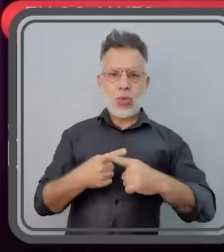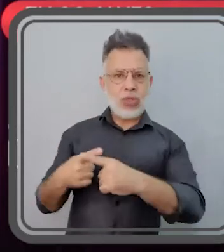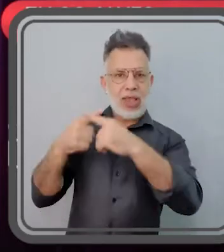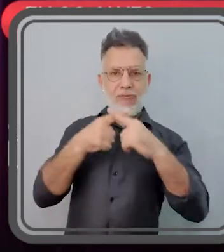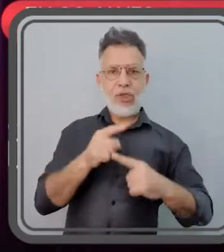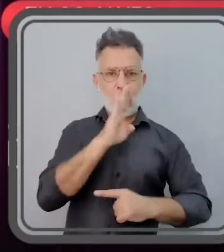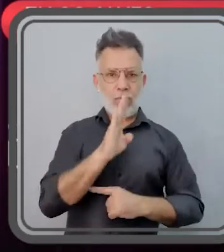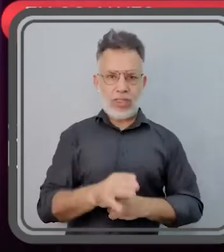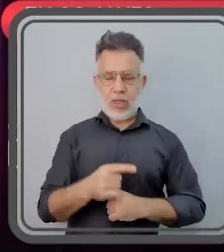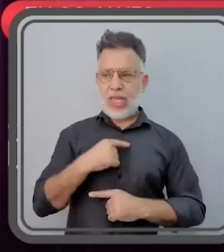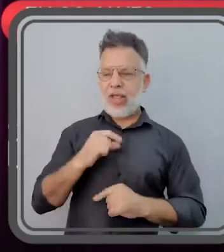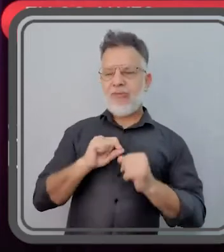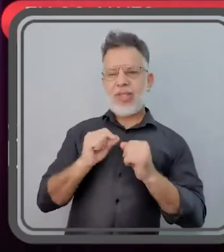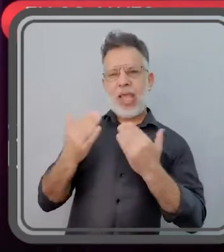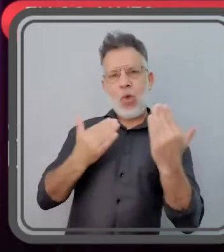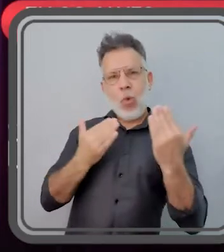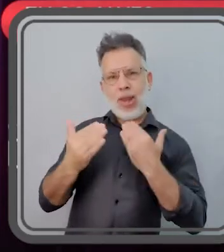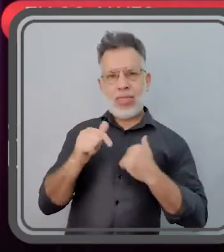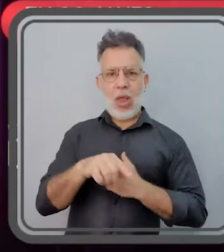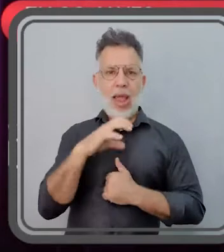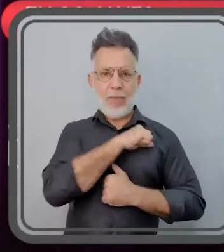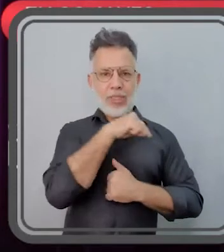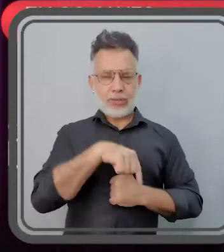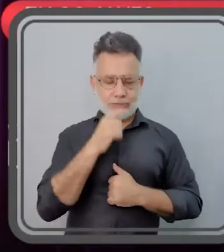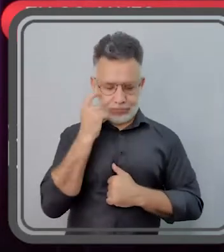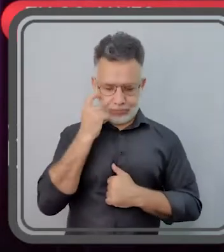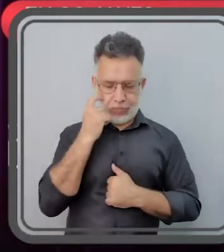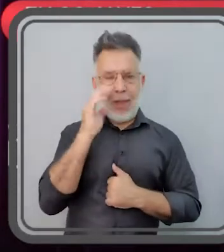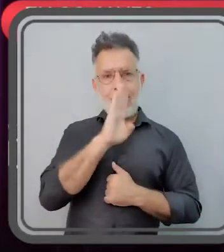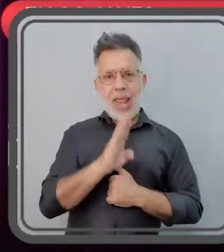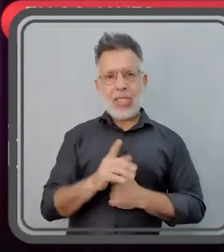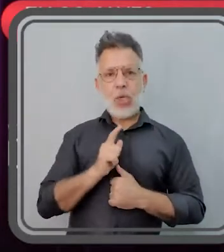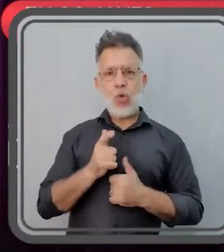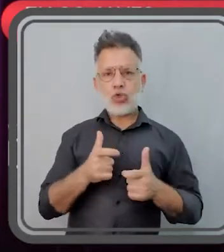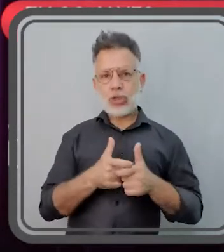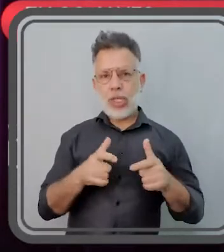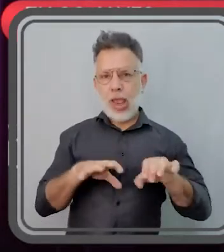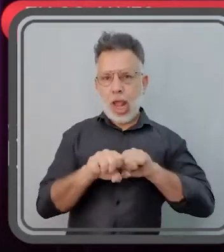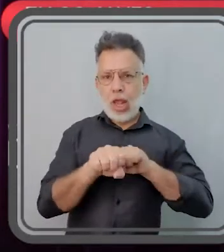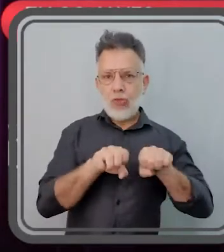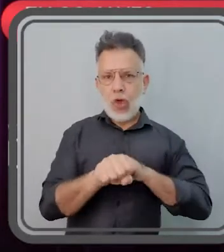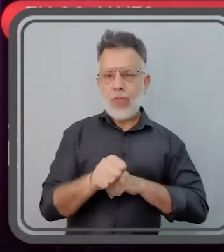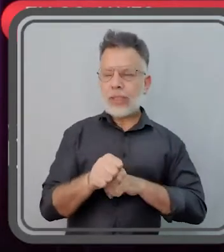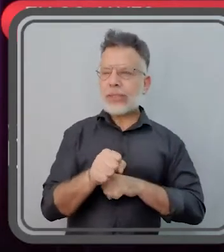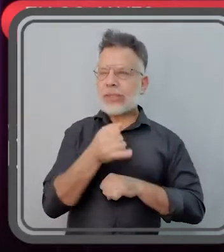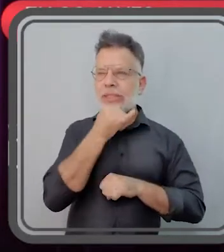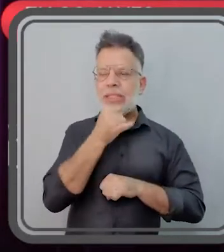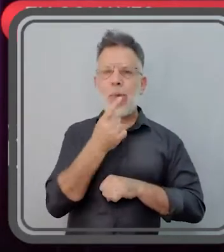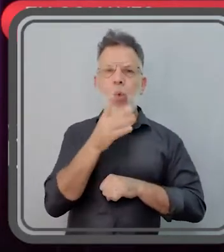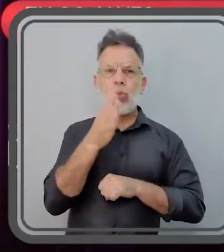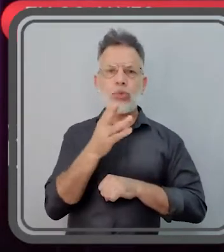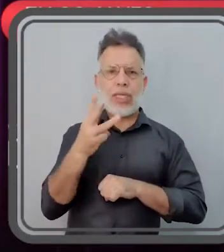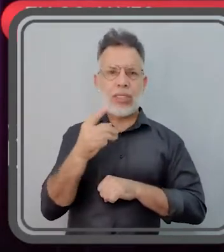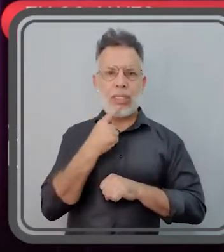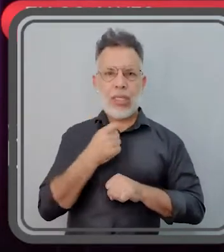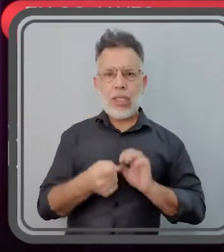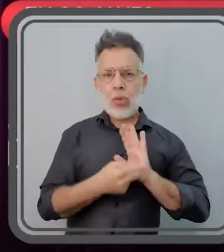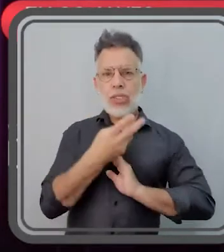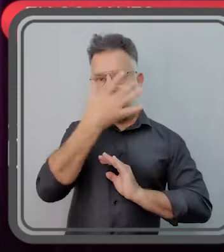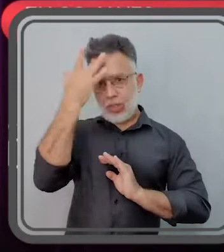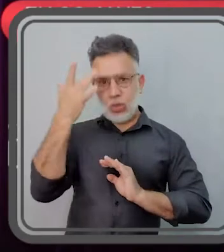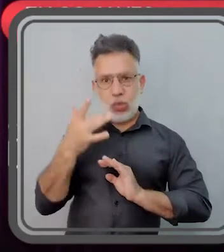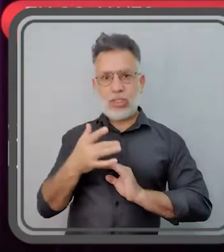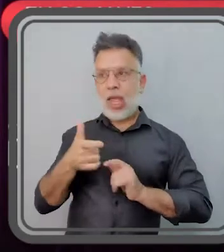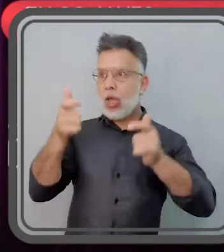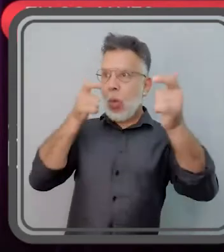se a gente fizer uma comparação rápida aqui, Tiagão, Brasil hoje forma um terço da quantidade de pessoas, por